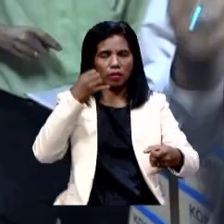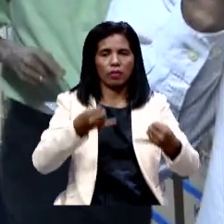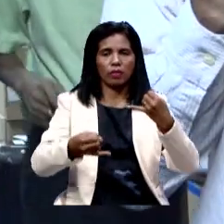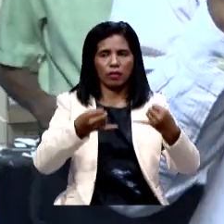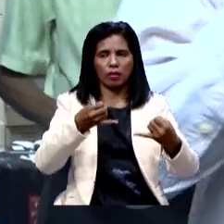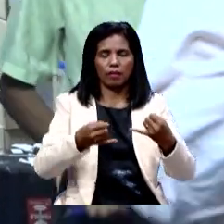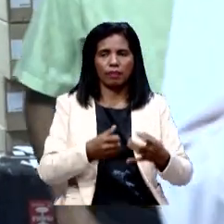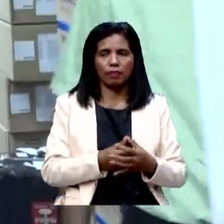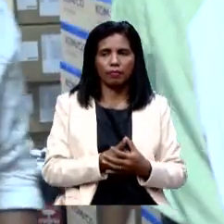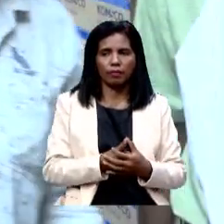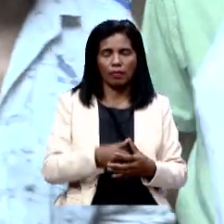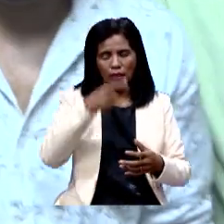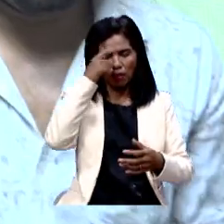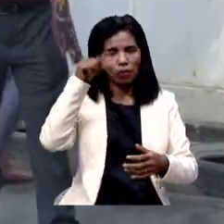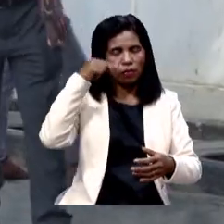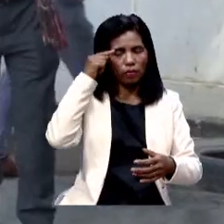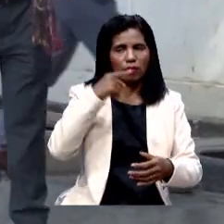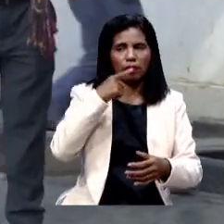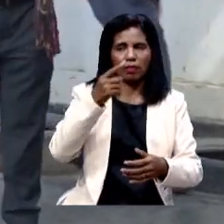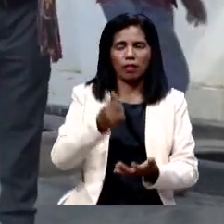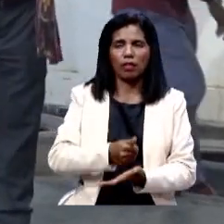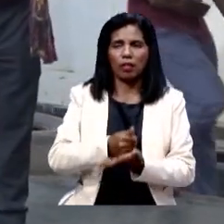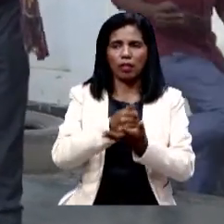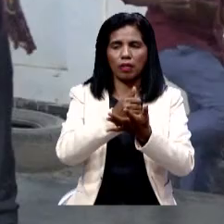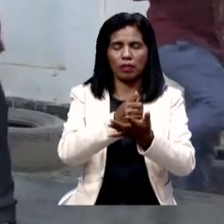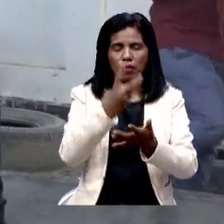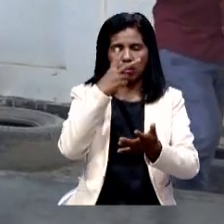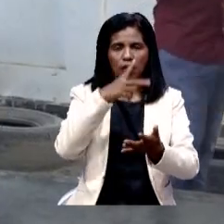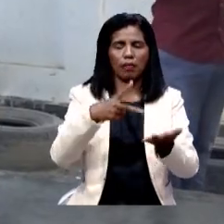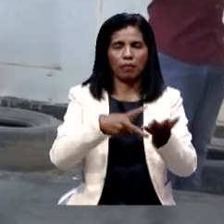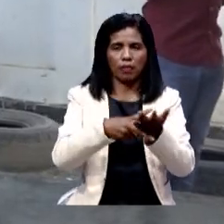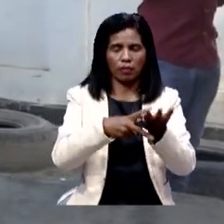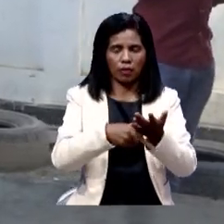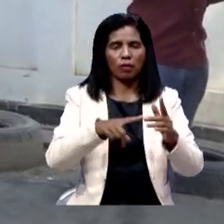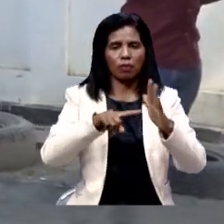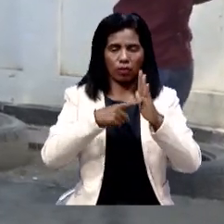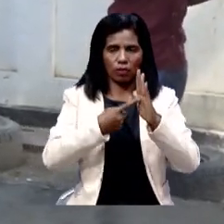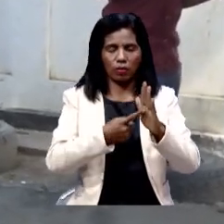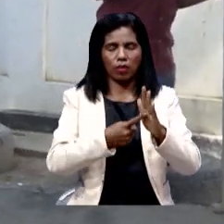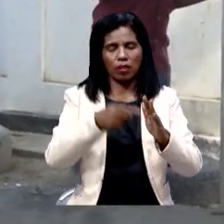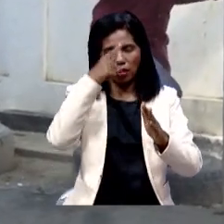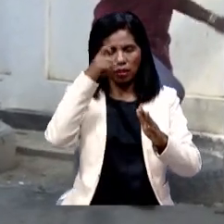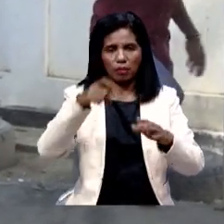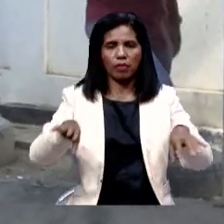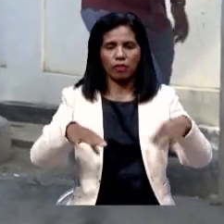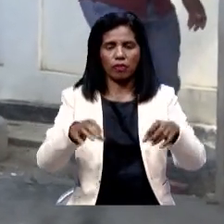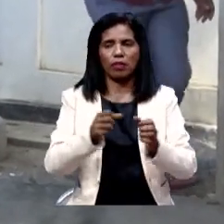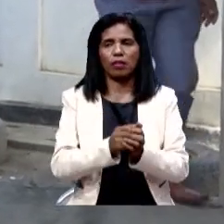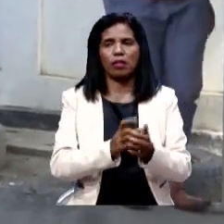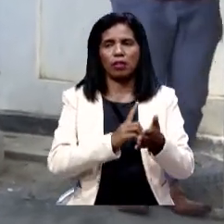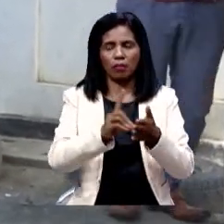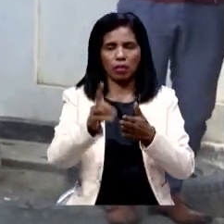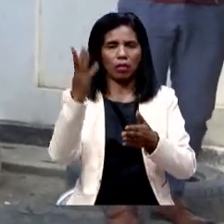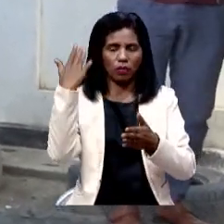Amaral. Tama governante ne hati tengkatek, atendimento ba trata pasaporte lao normal faliona, tama sistema ne mak falha semana hira